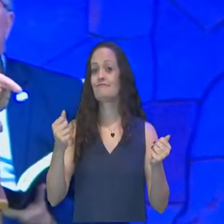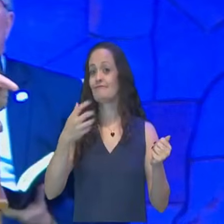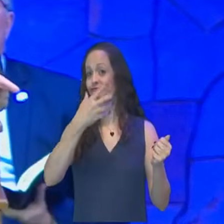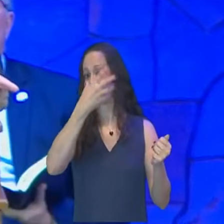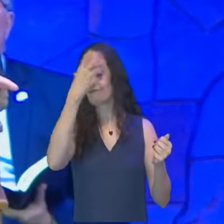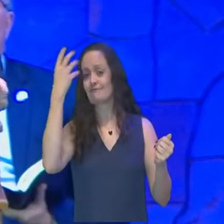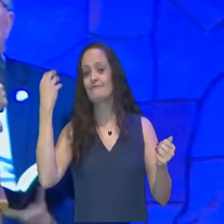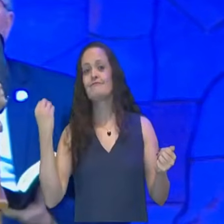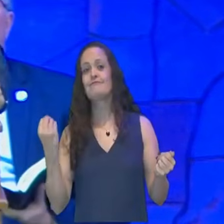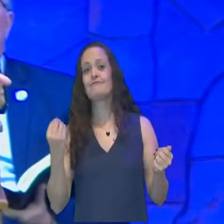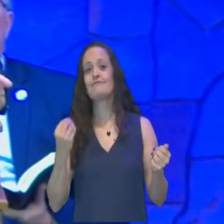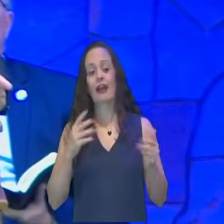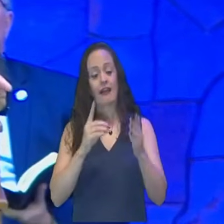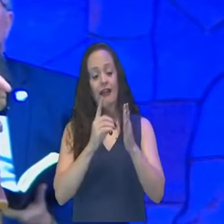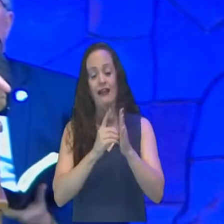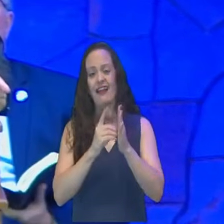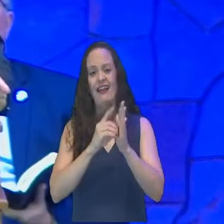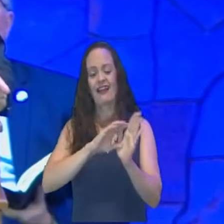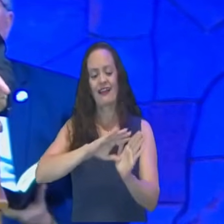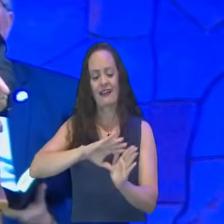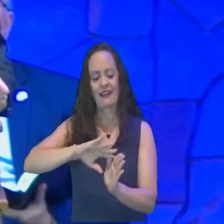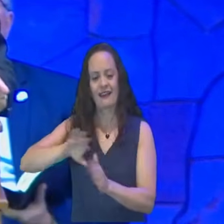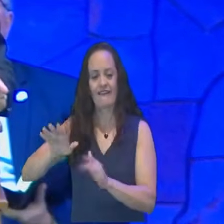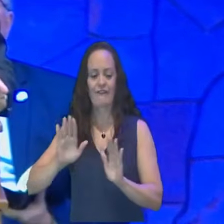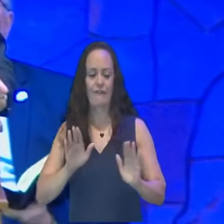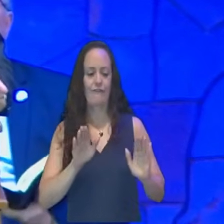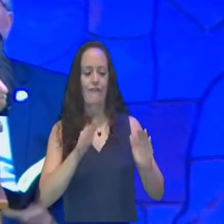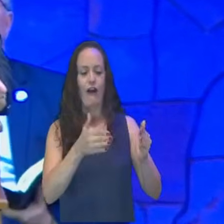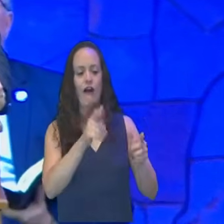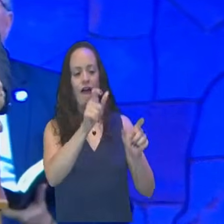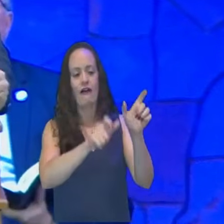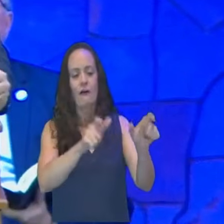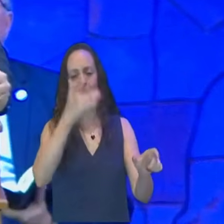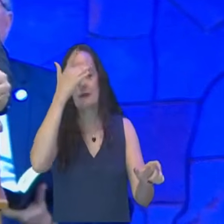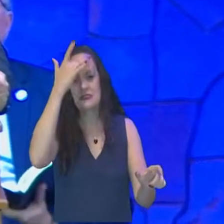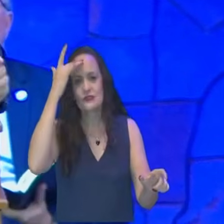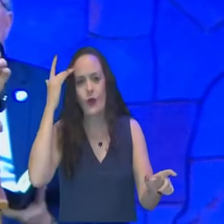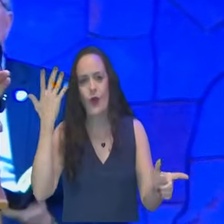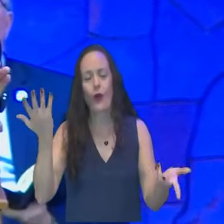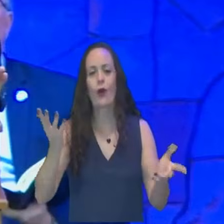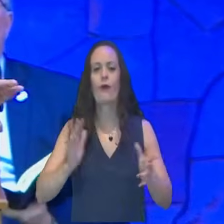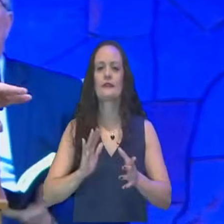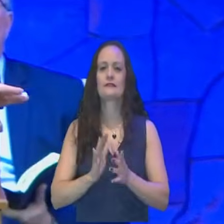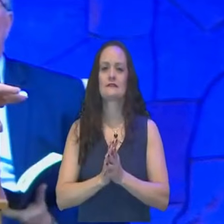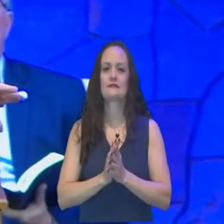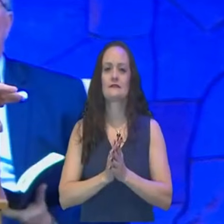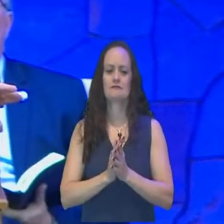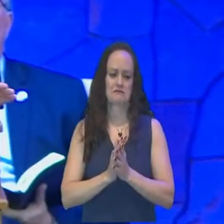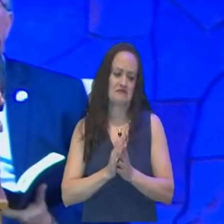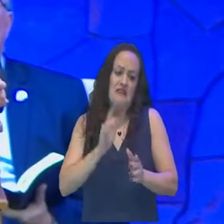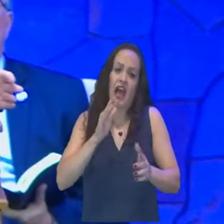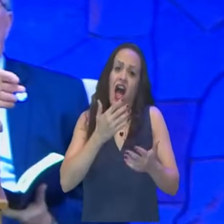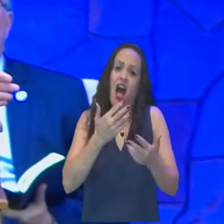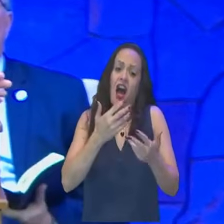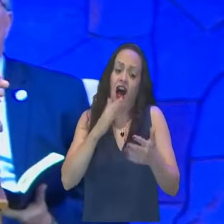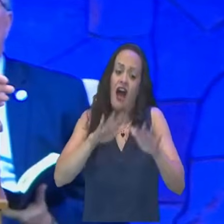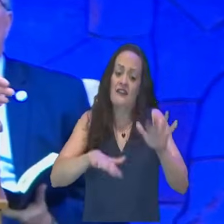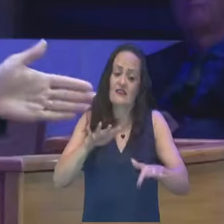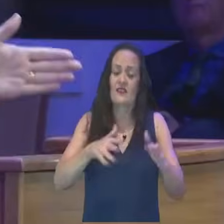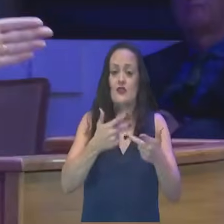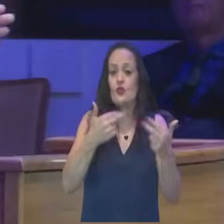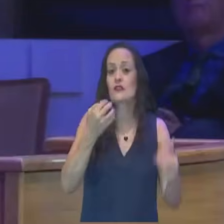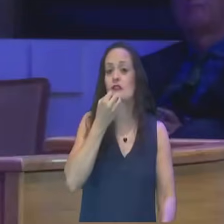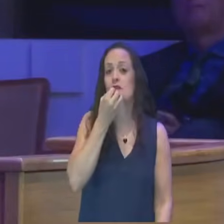para coisas e pessoas, coisas que podem até serem boas, mas fora